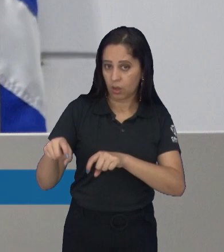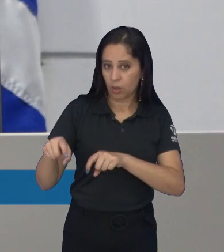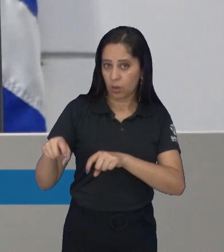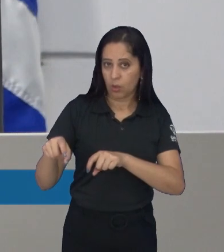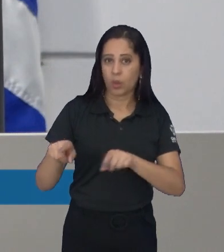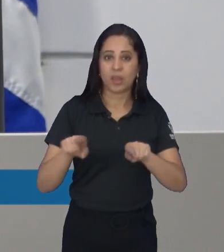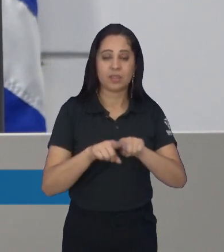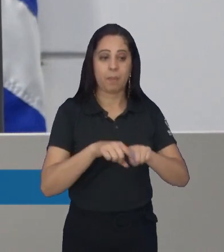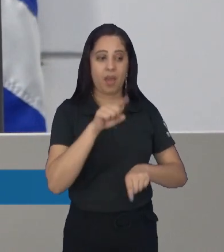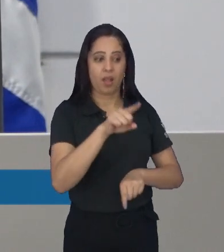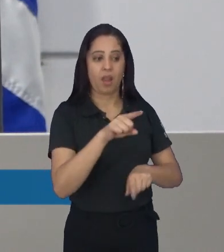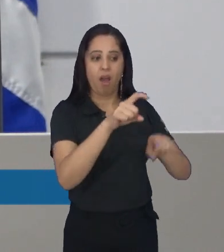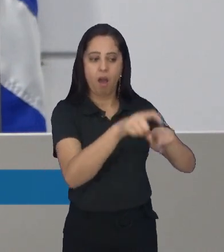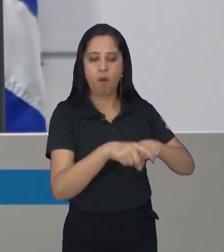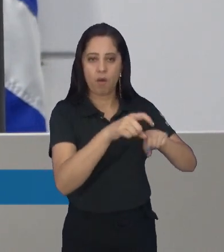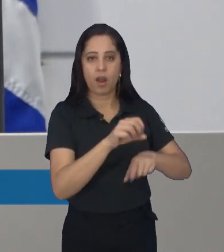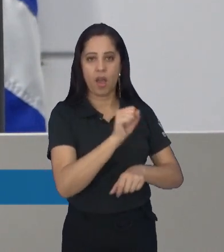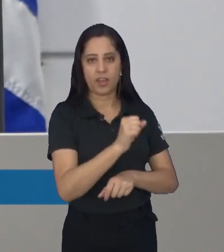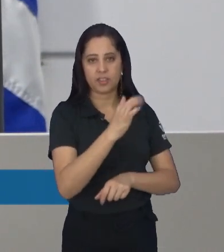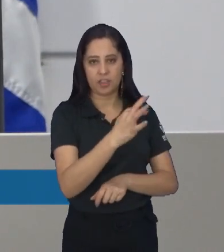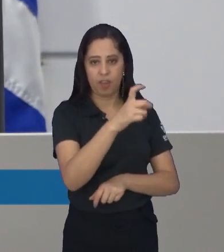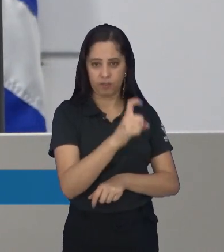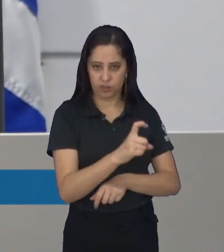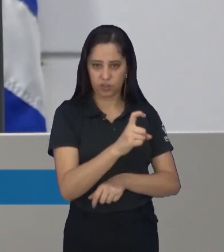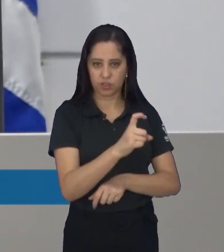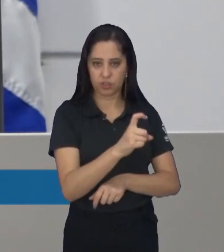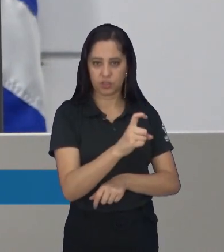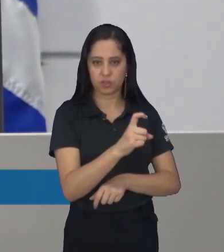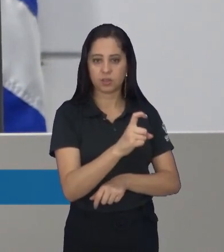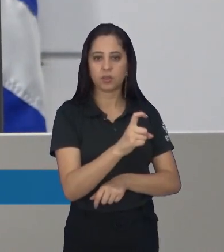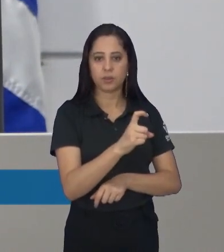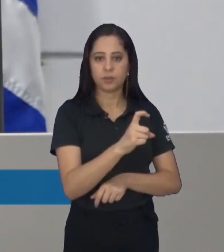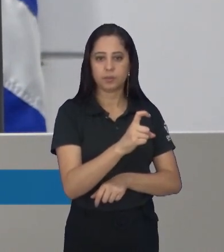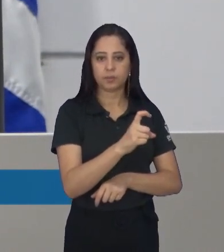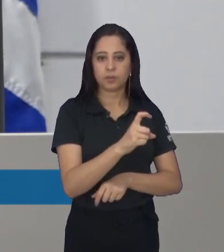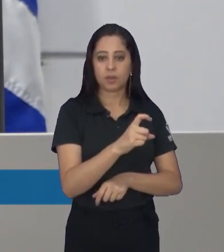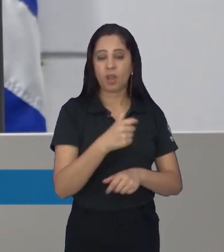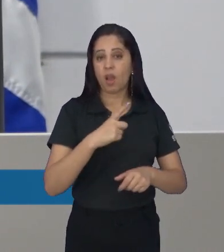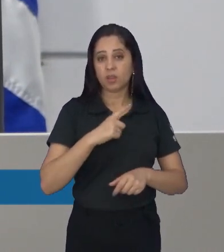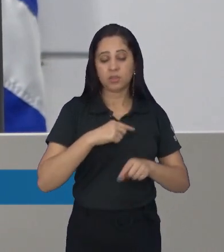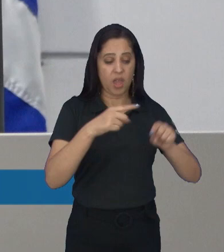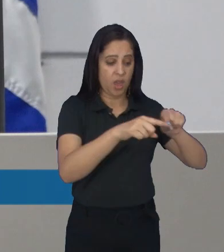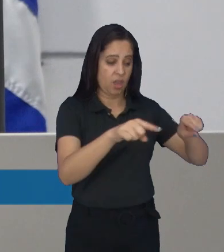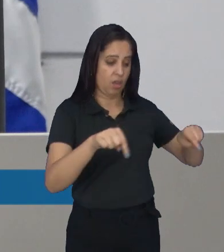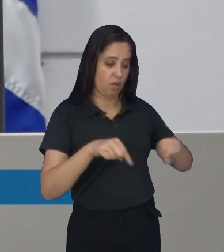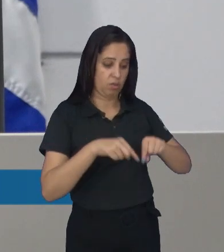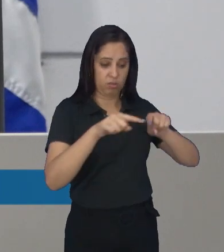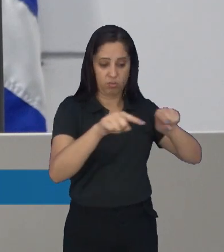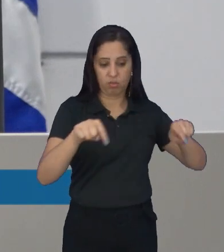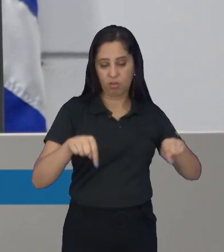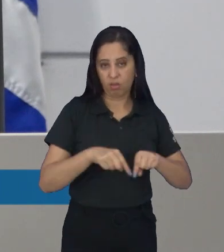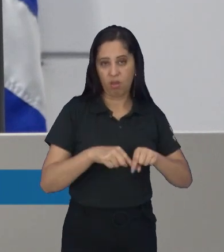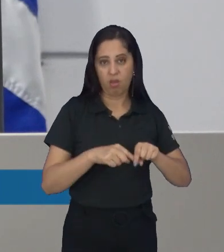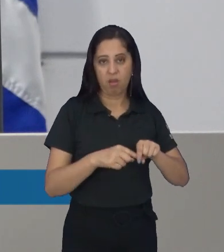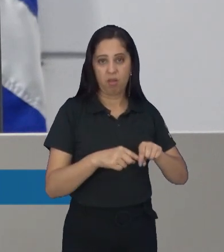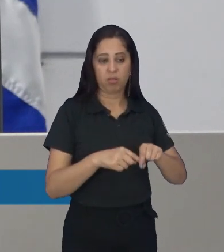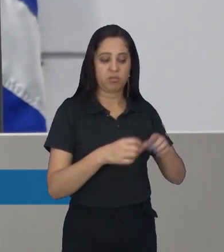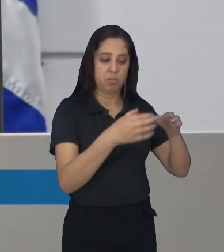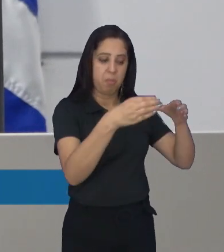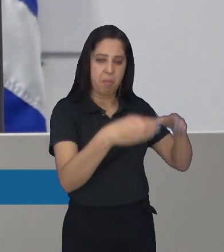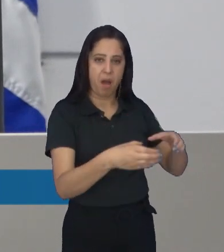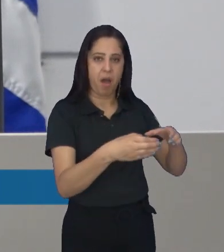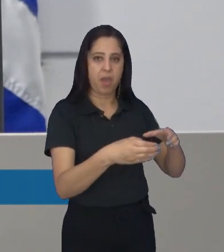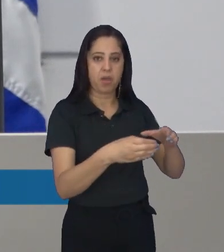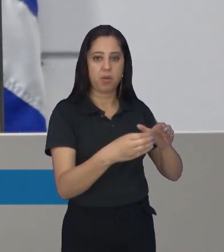distrito de de agente de Melo falando na linguagem dos distritos a gente tem os roteamentos irregulares até a gente tem situações regulares que são